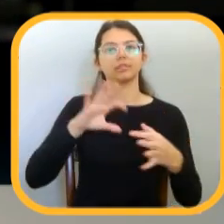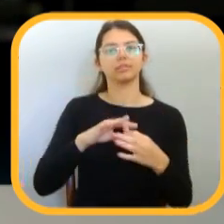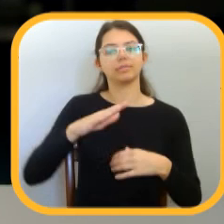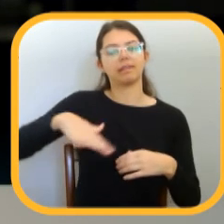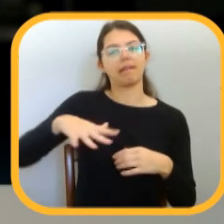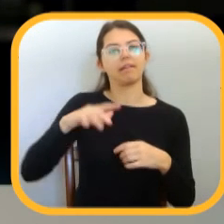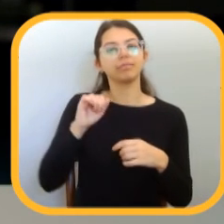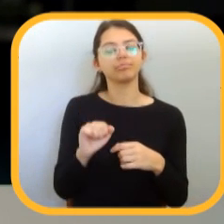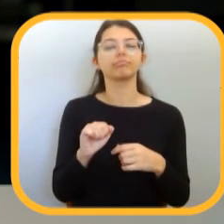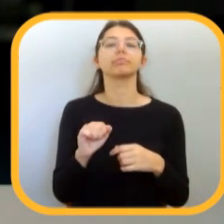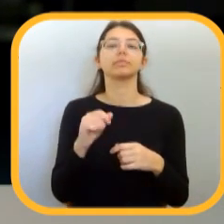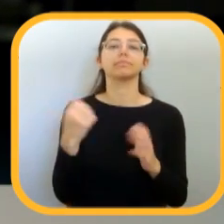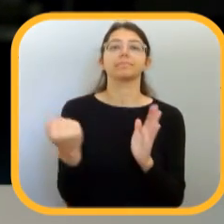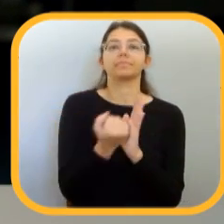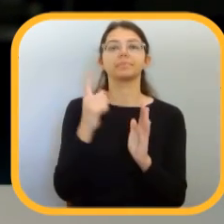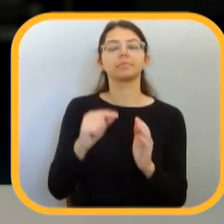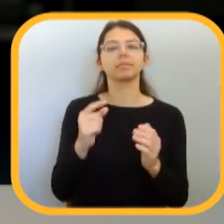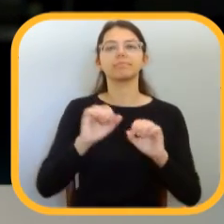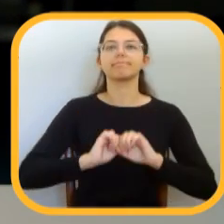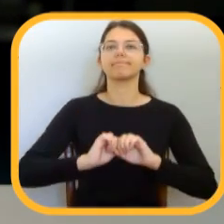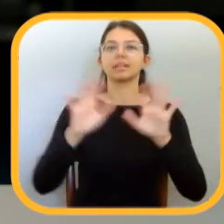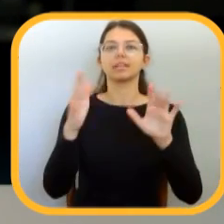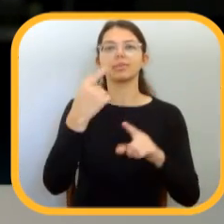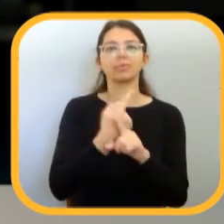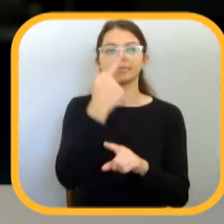existente sobre esta área do saber e assinalar com maior